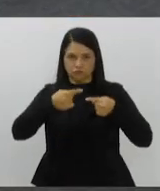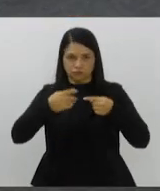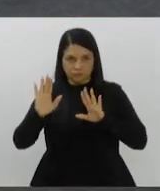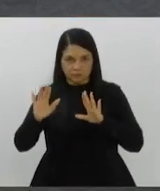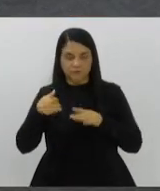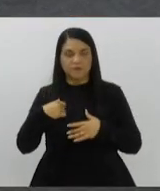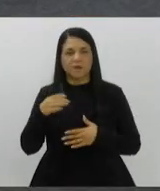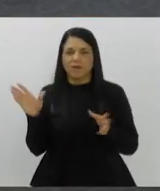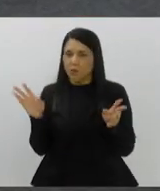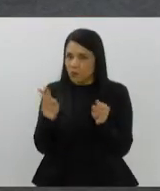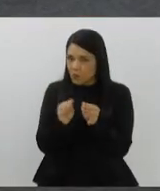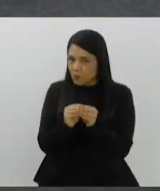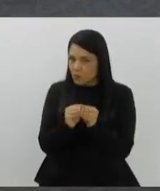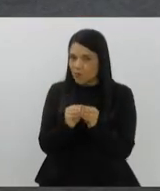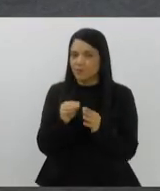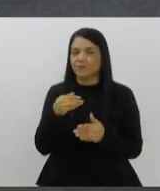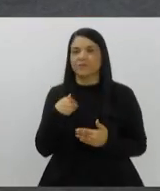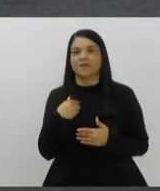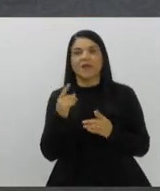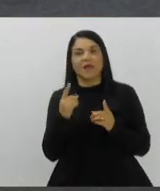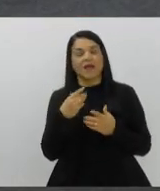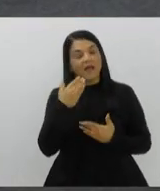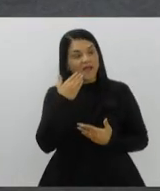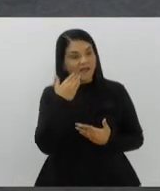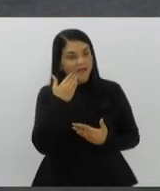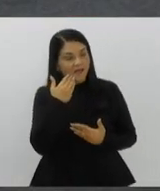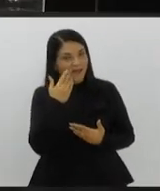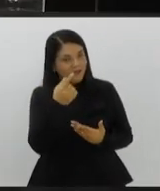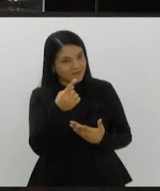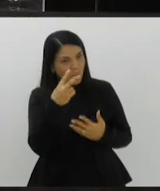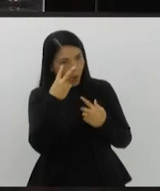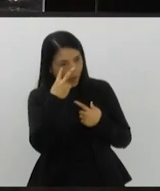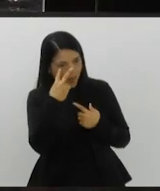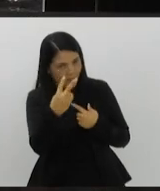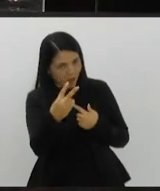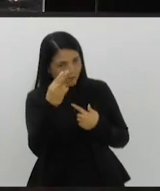breve, atendendo ao seu olhar.